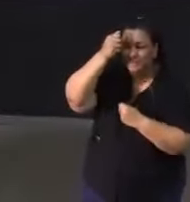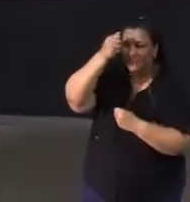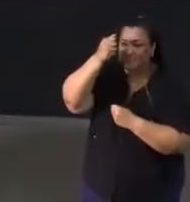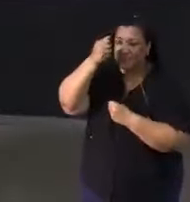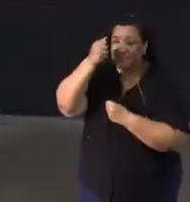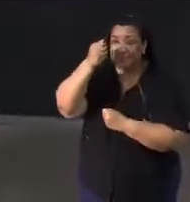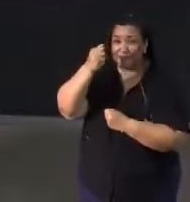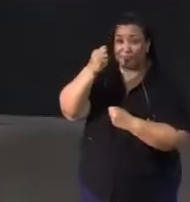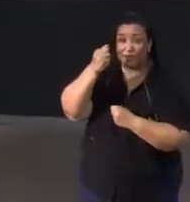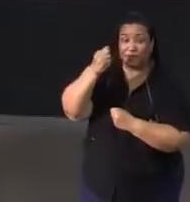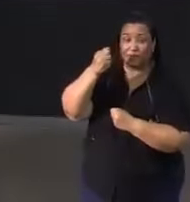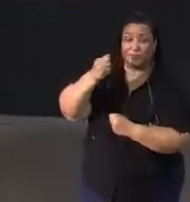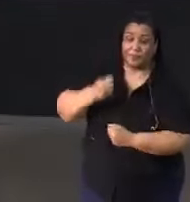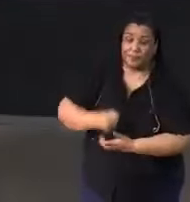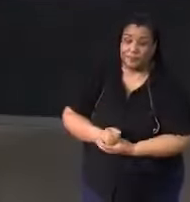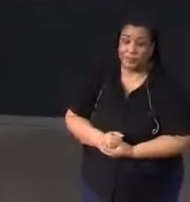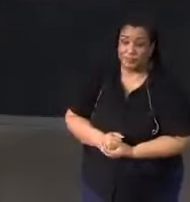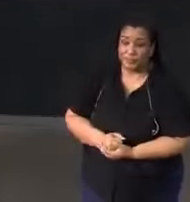inabalável.